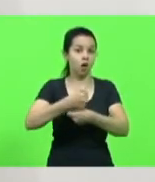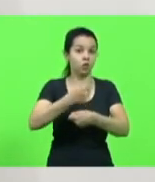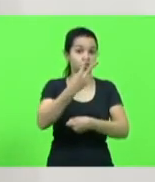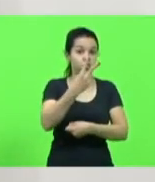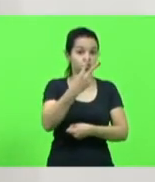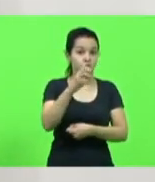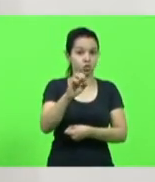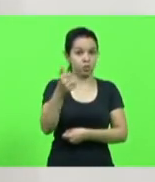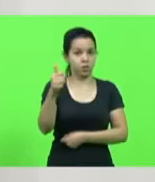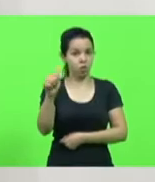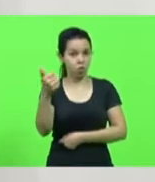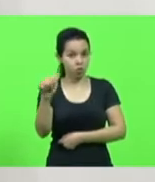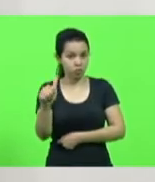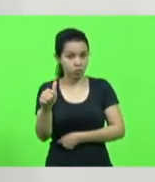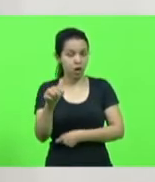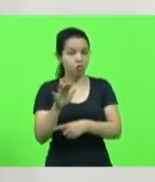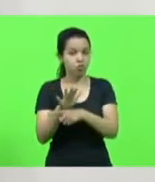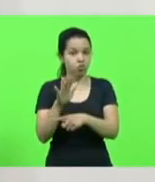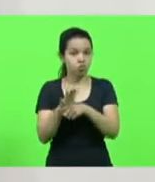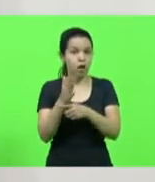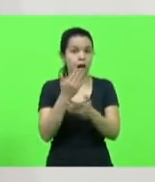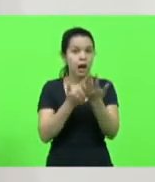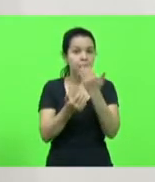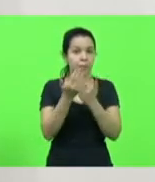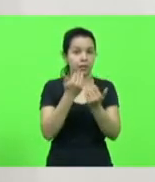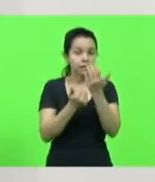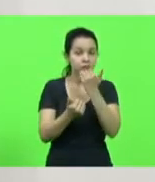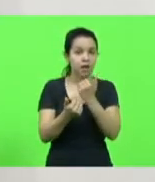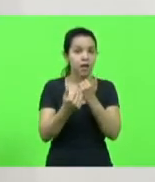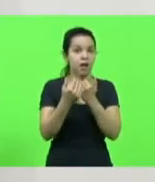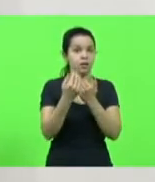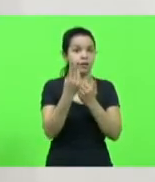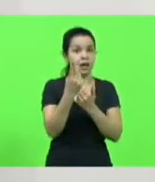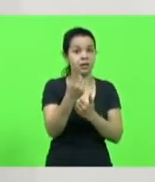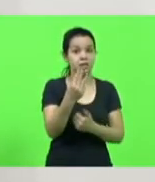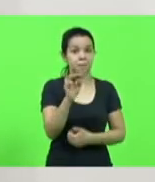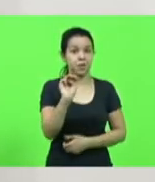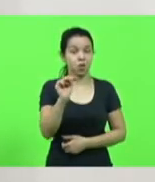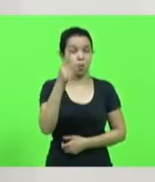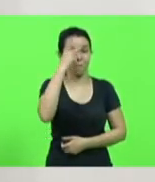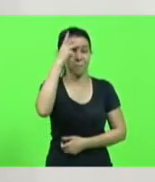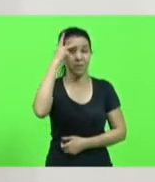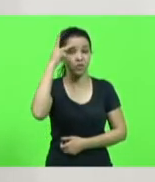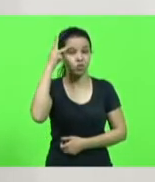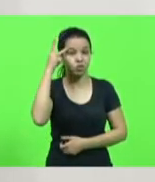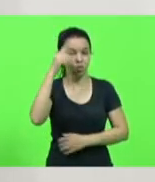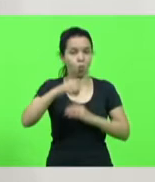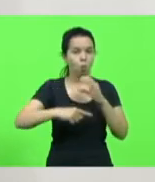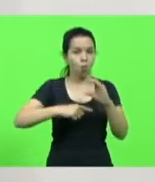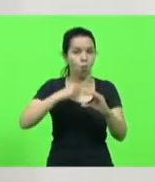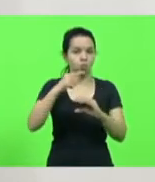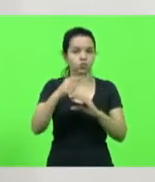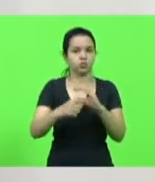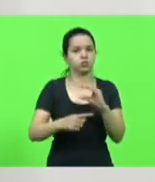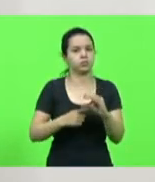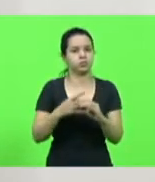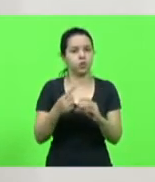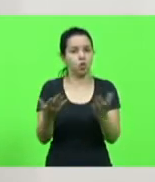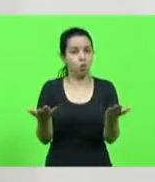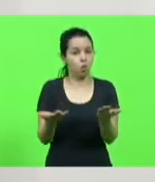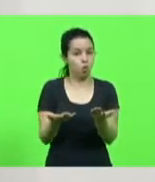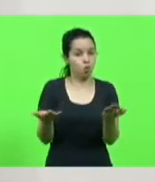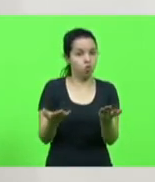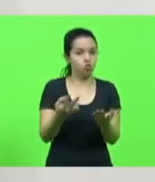513 milhões de pessoas no mundo. E hoje, em